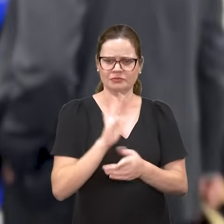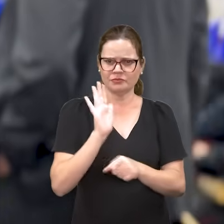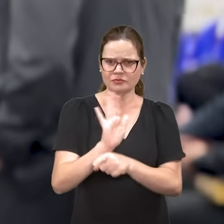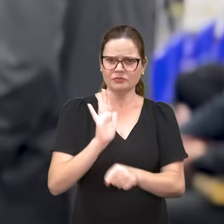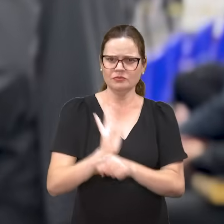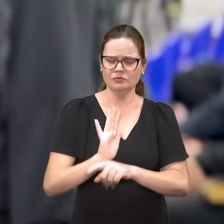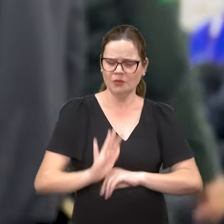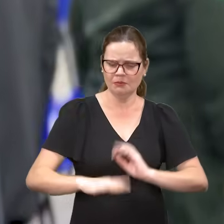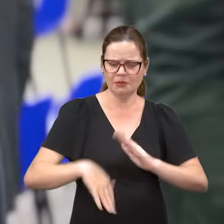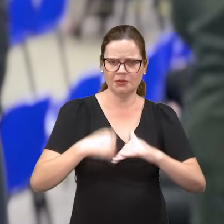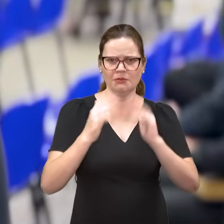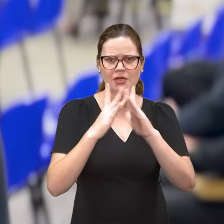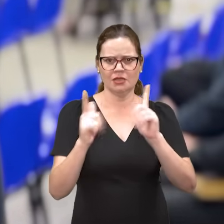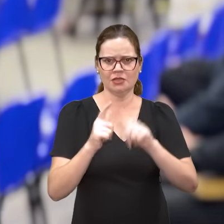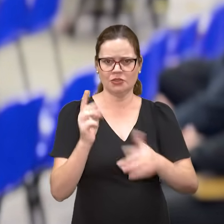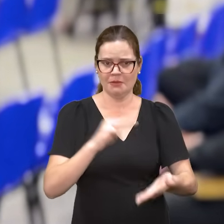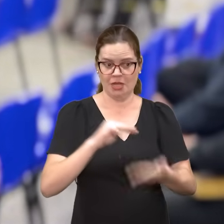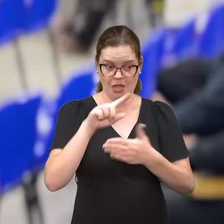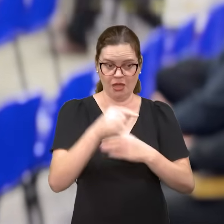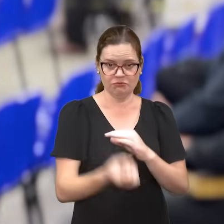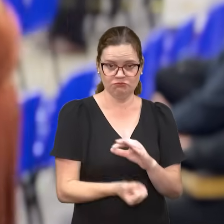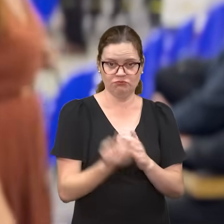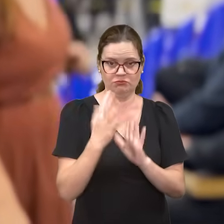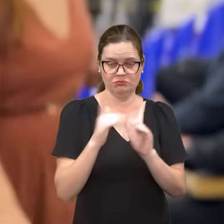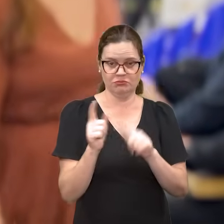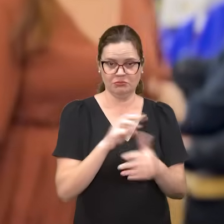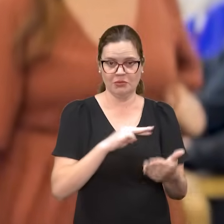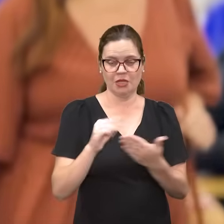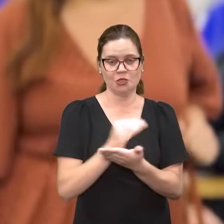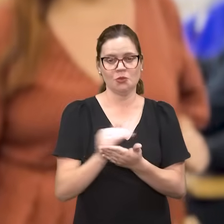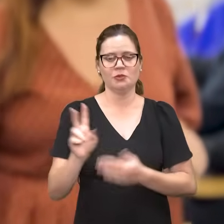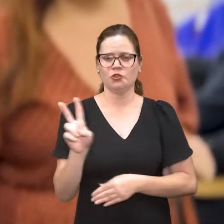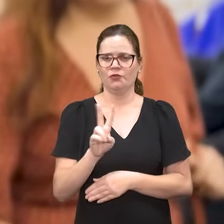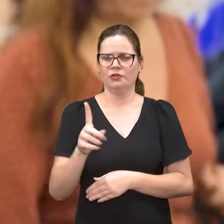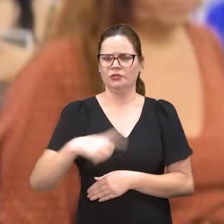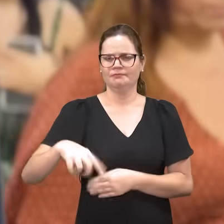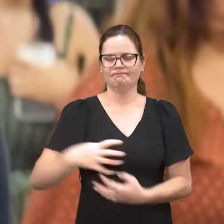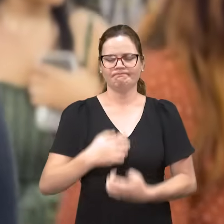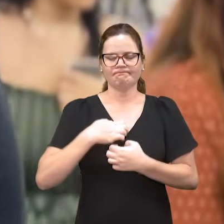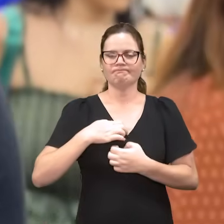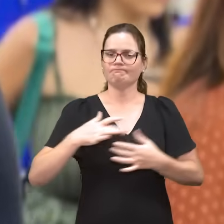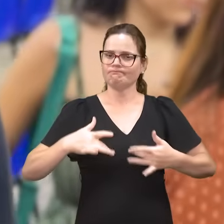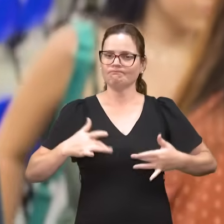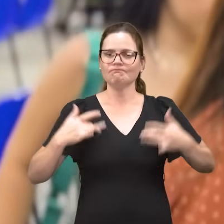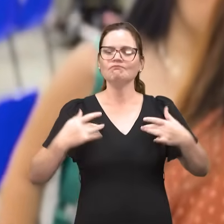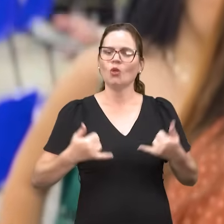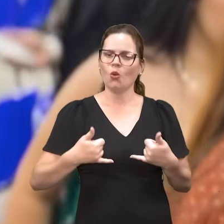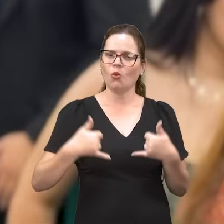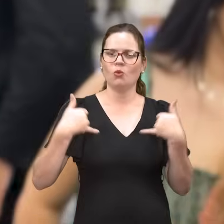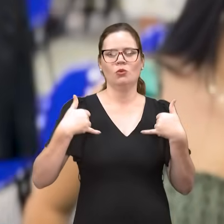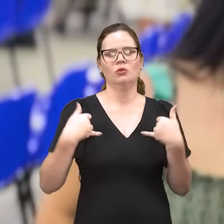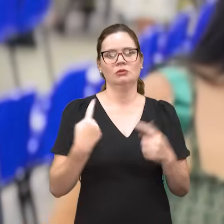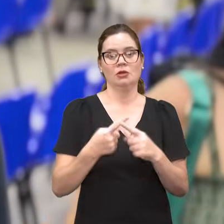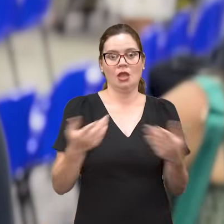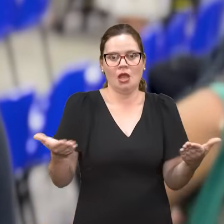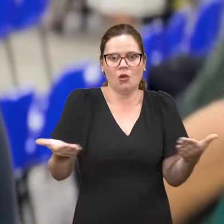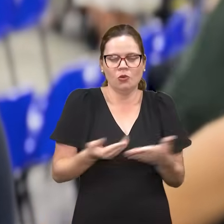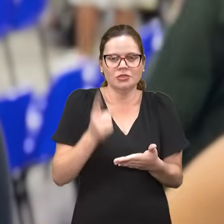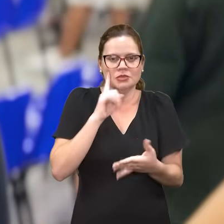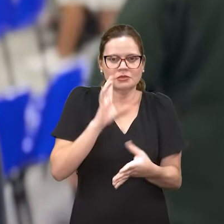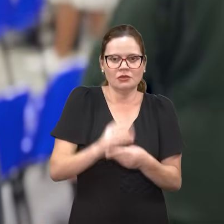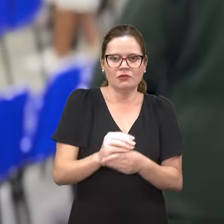Cristã Maranata, iniciando em Vila Velha, no qual nós temos muito orgulho disso. E que hoje é uma igreja mundial, em mais de